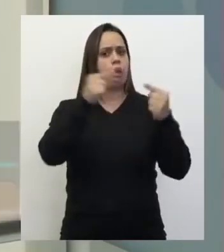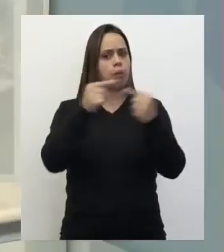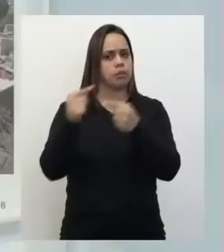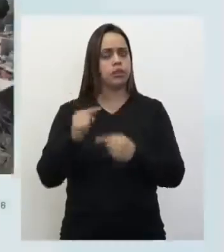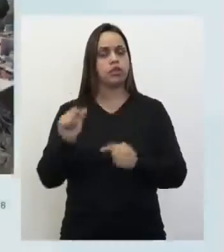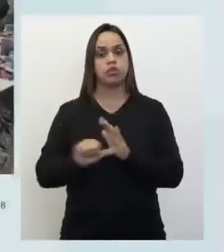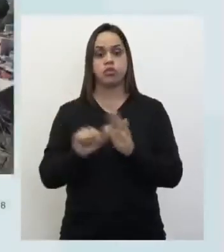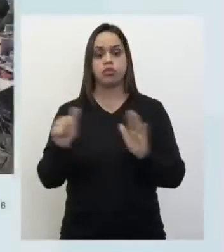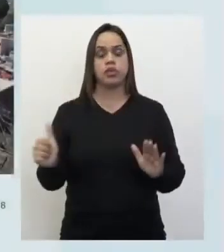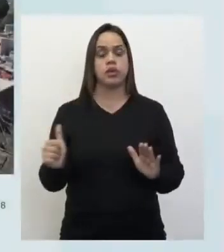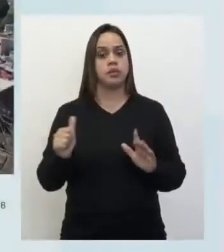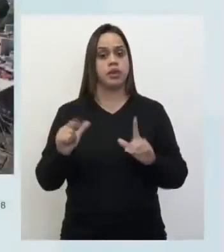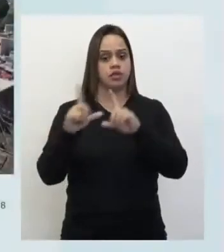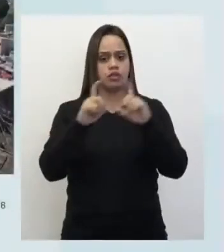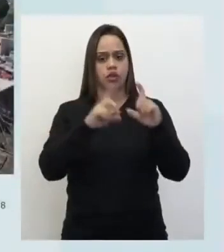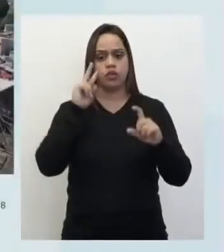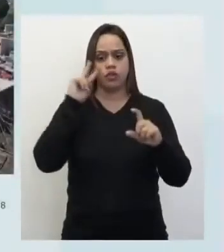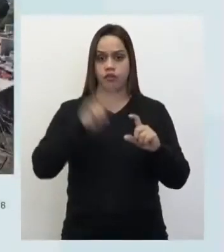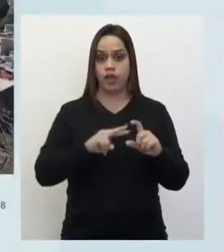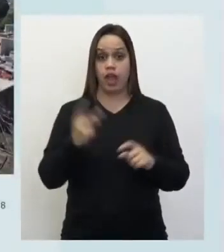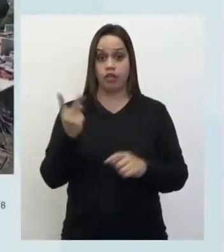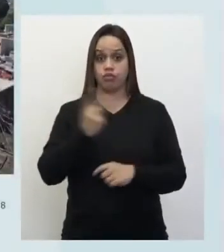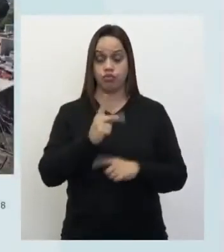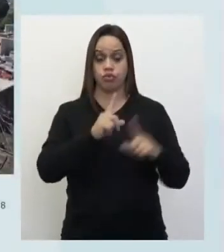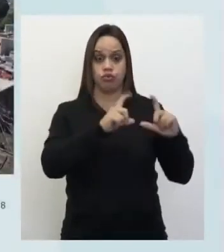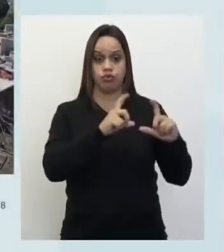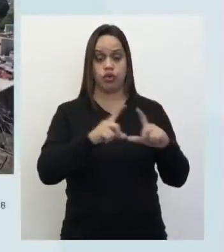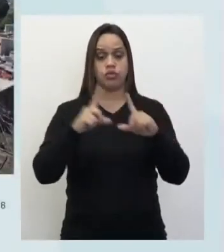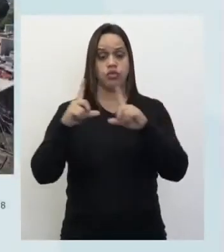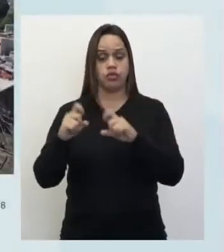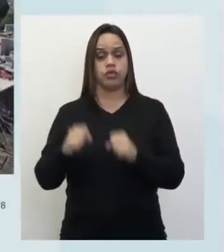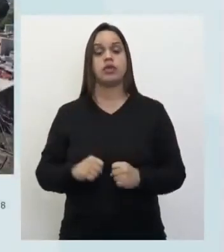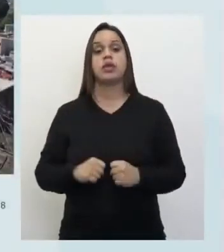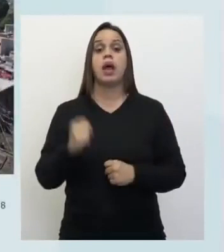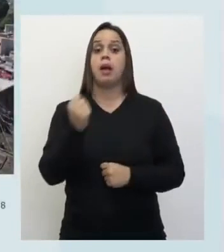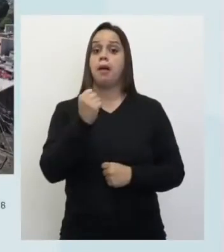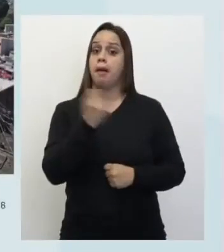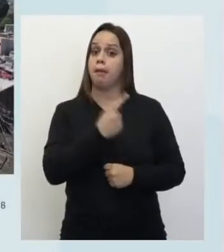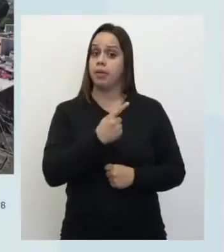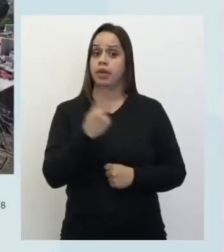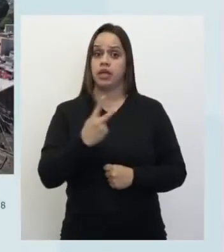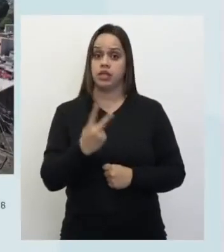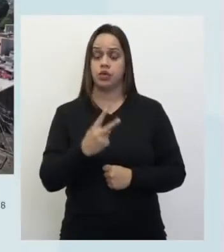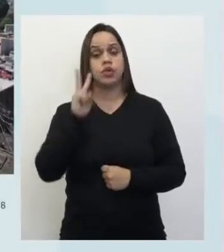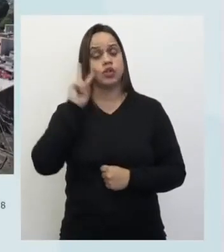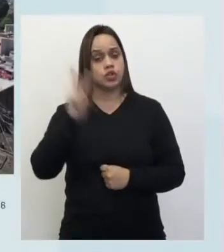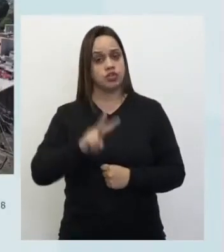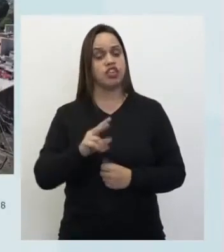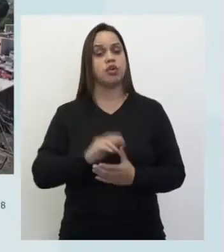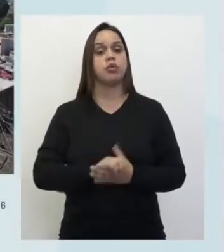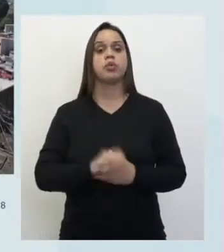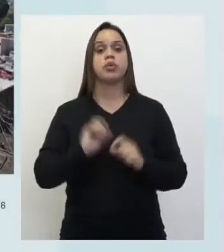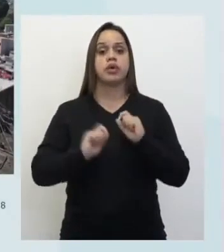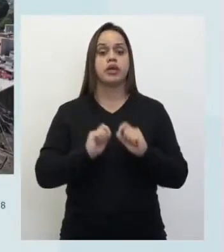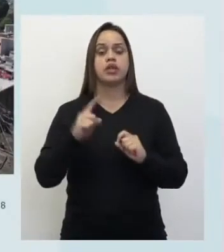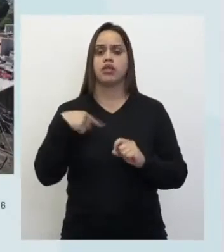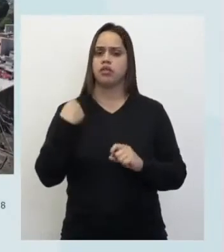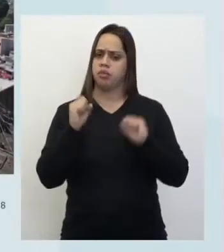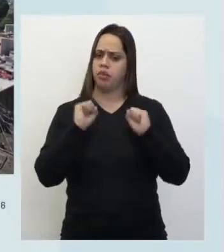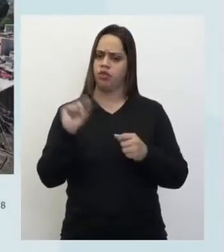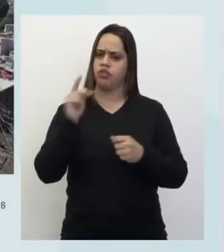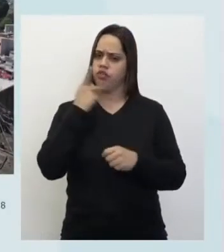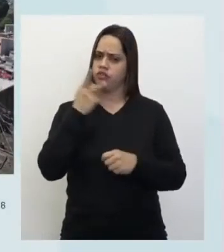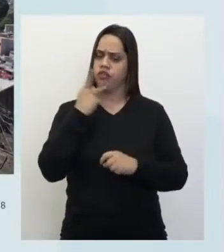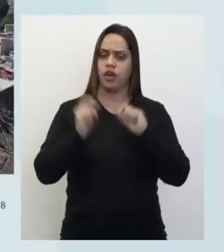imagens. Observando essas duas imagens, a primeira e a segunda que está aí na tela, a gente pode falar